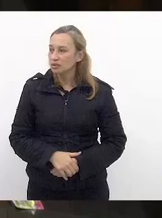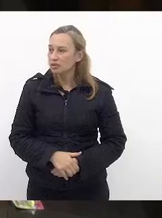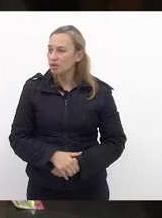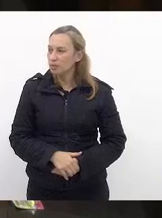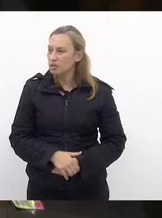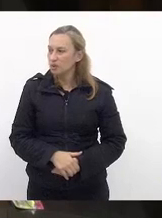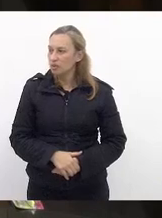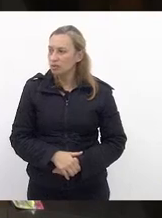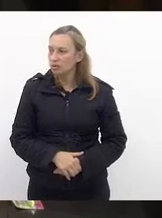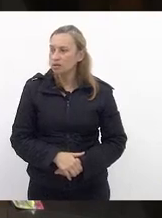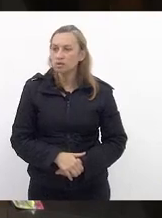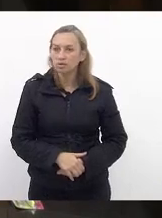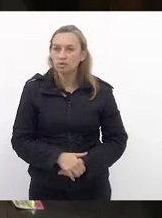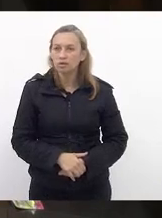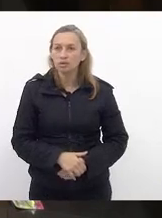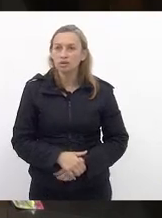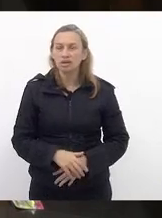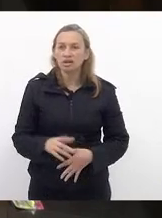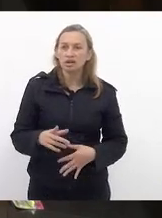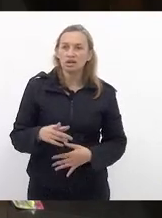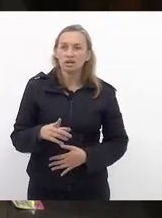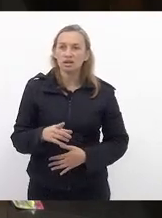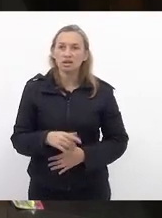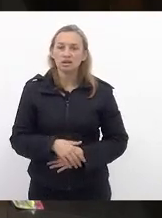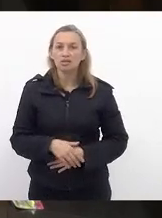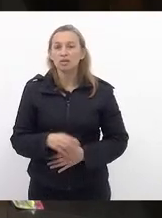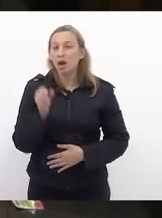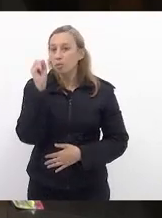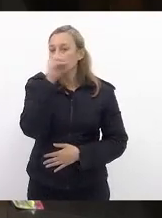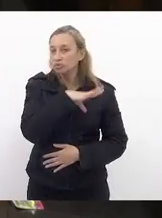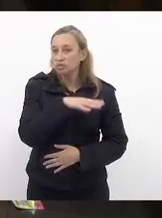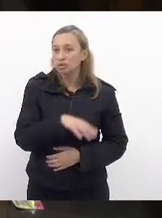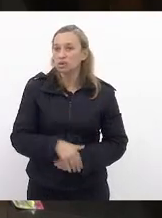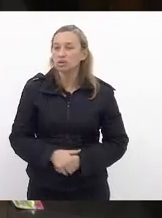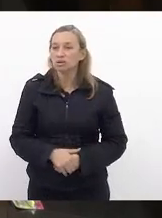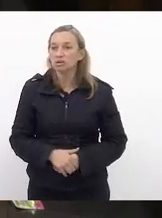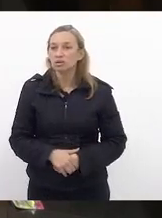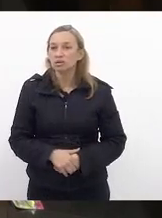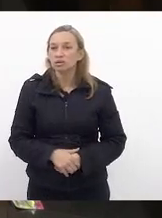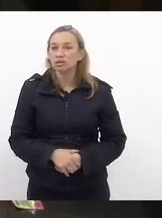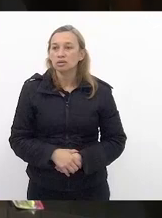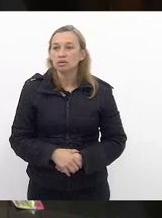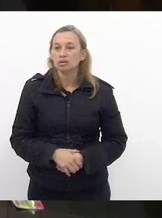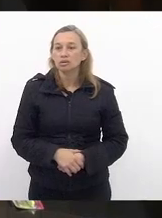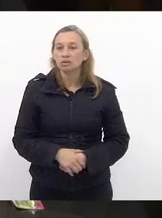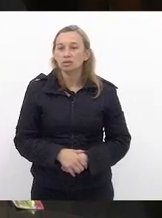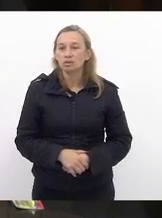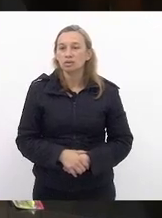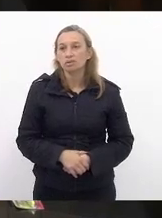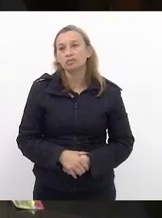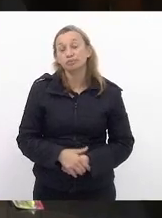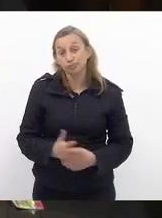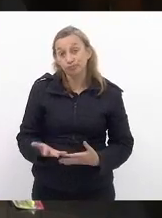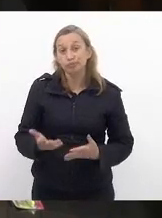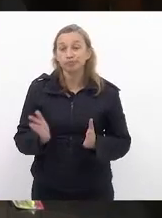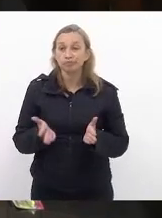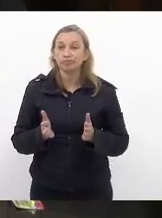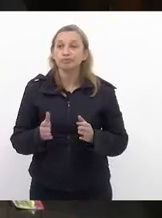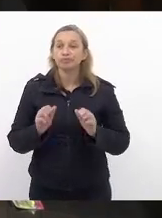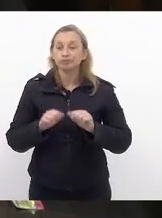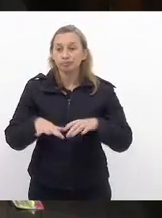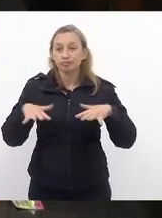a deputada ou deputada Então isso é um absurdo a incoerência insensatez hoje desse plenário